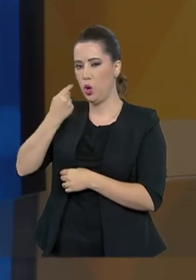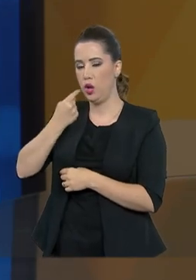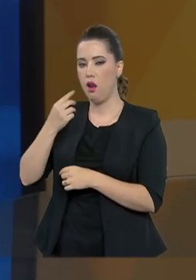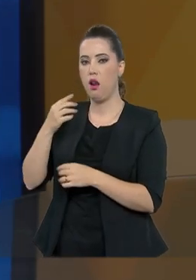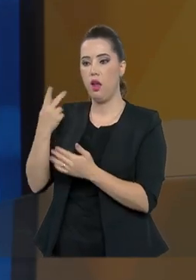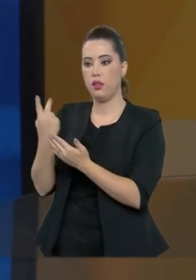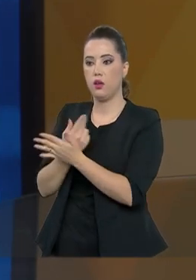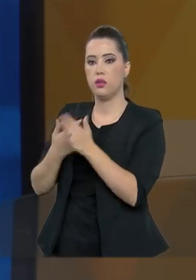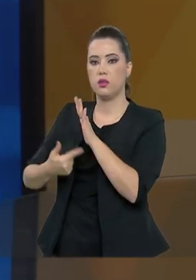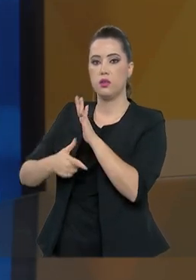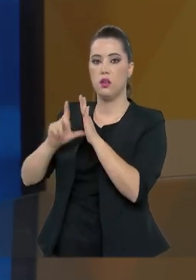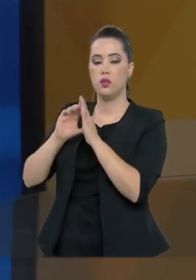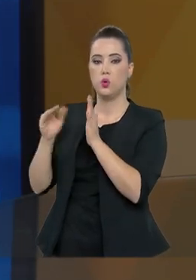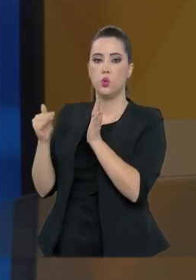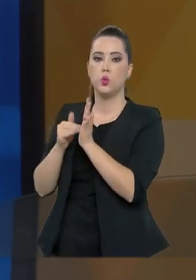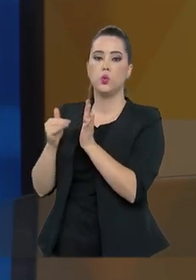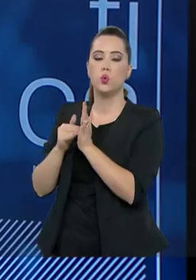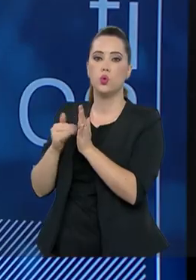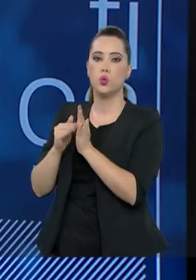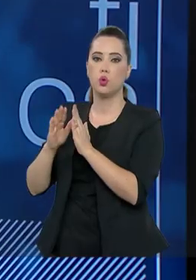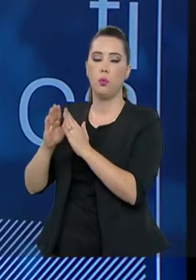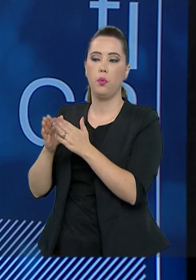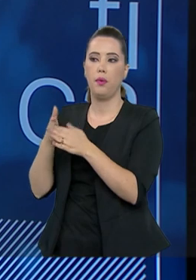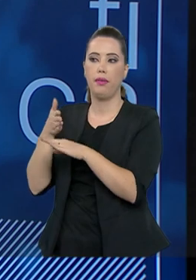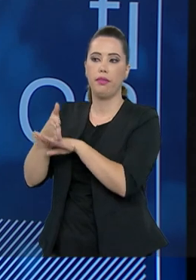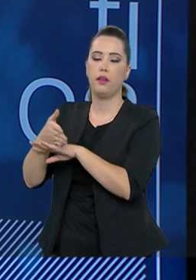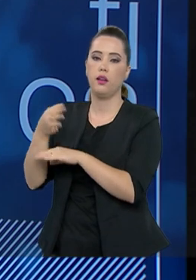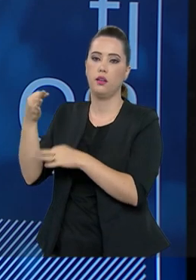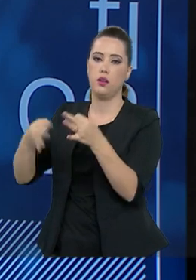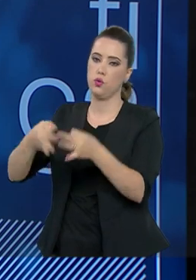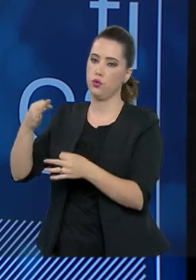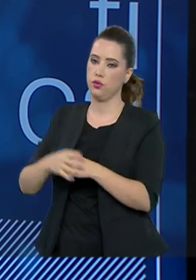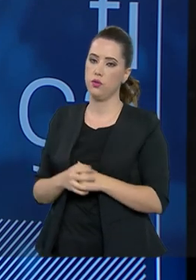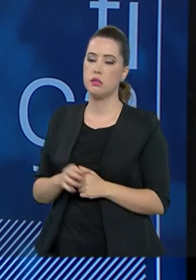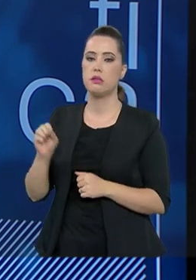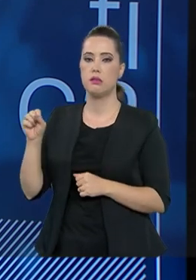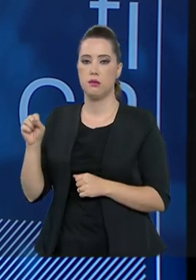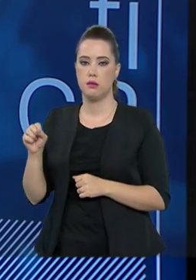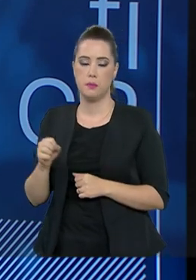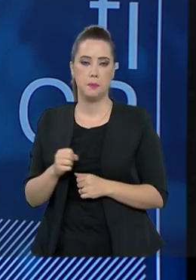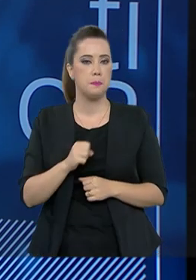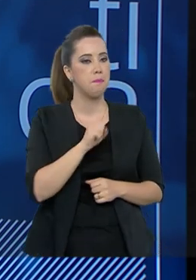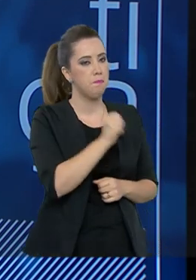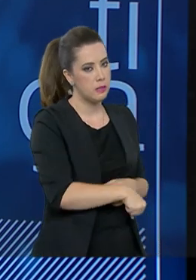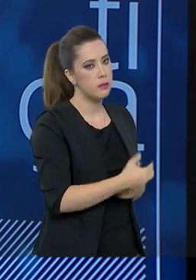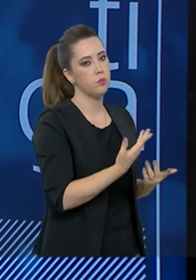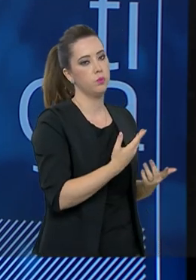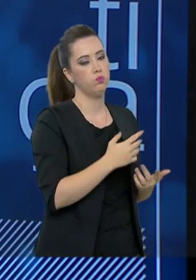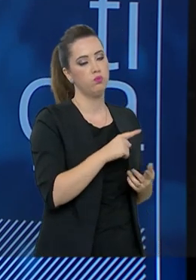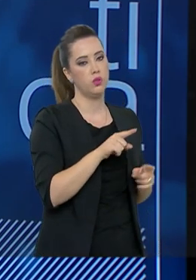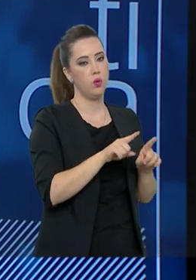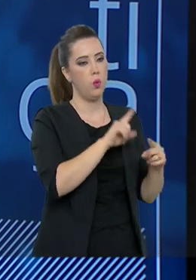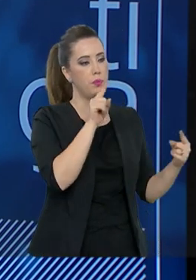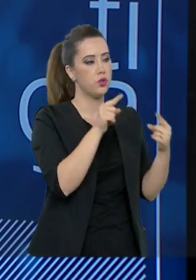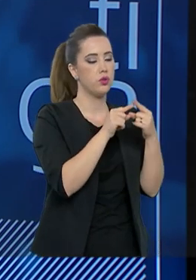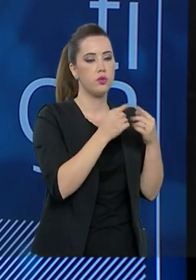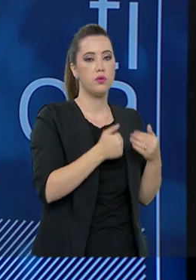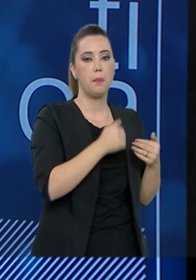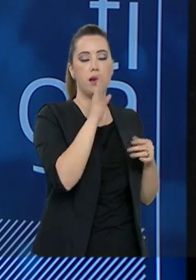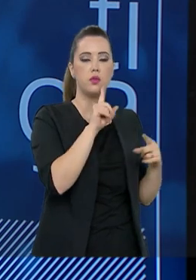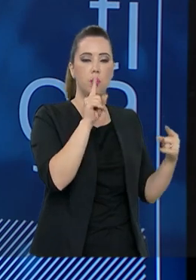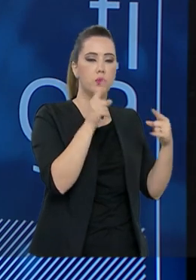feita antes do último recurso à justiça. Exatamente, é mais um ponto, né? O pacote anticrime, ele visa dar